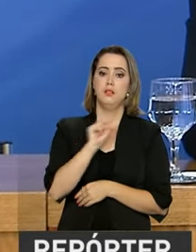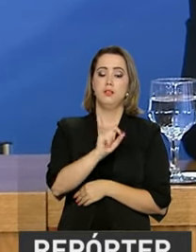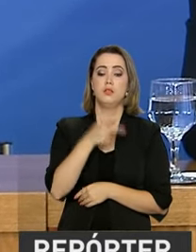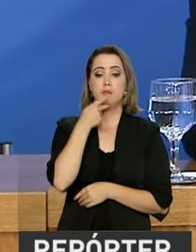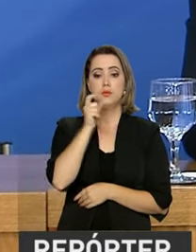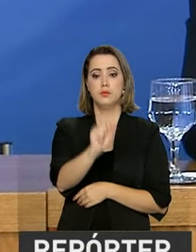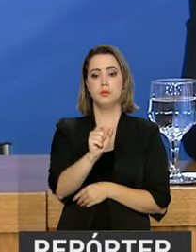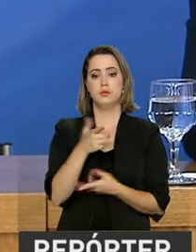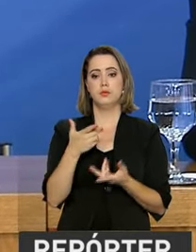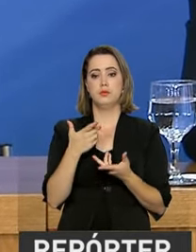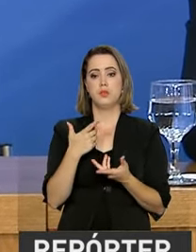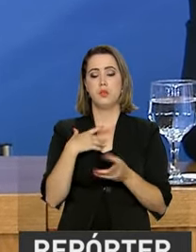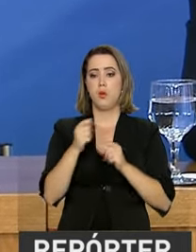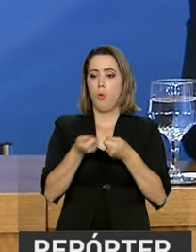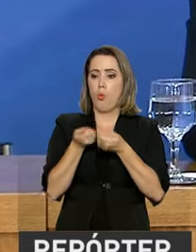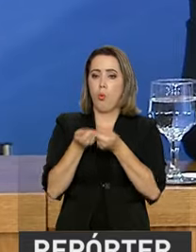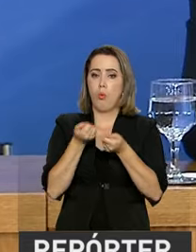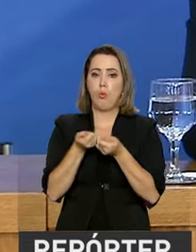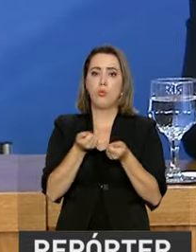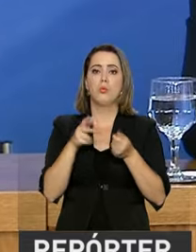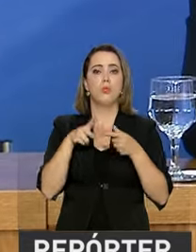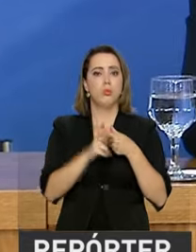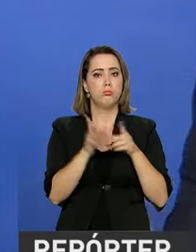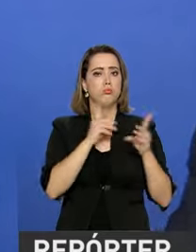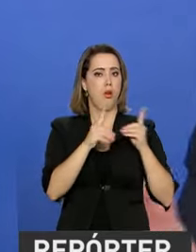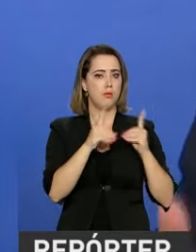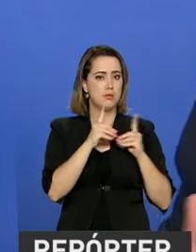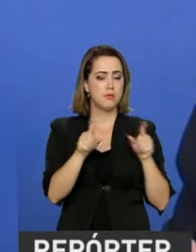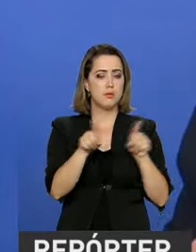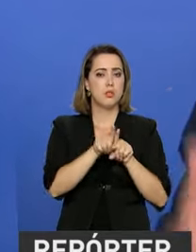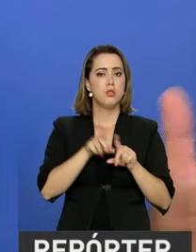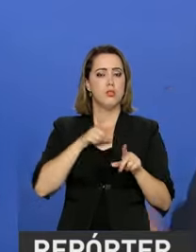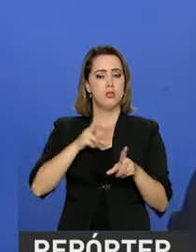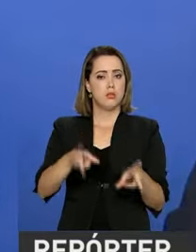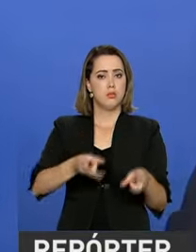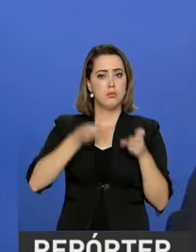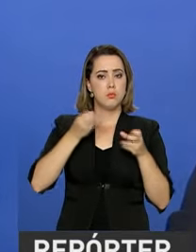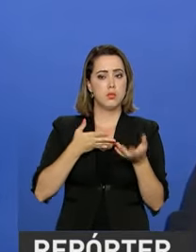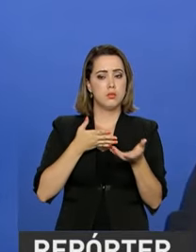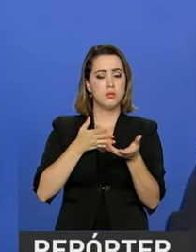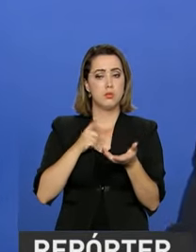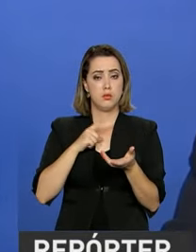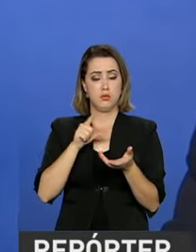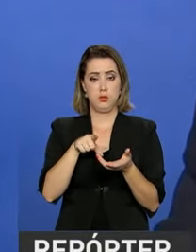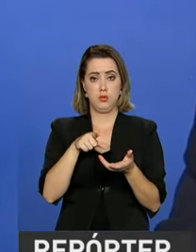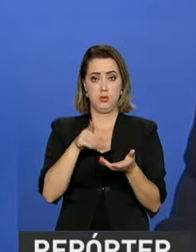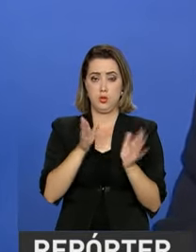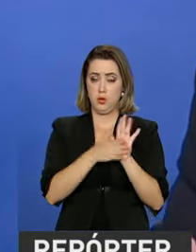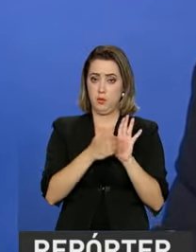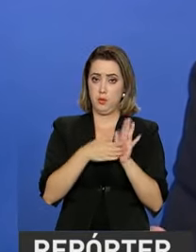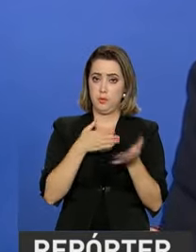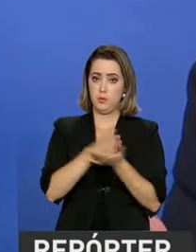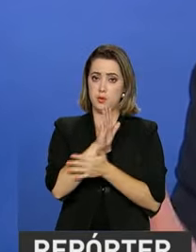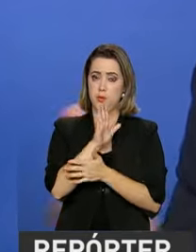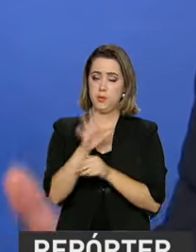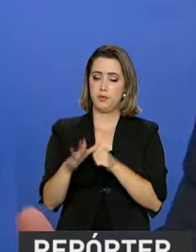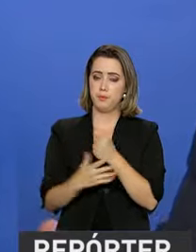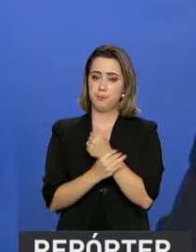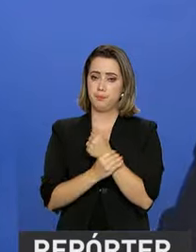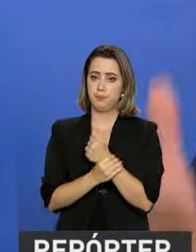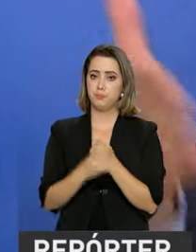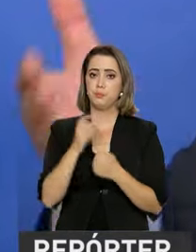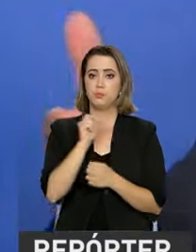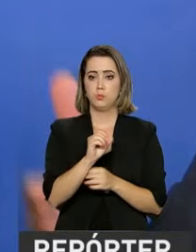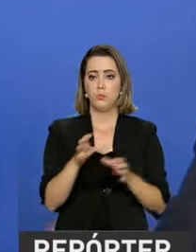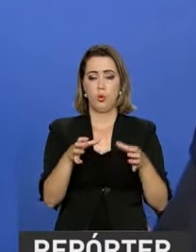Câmara disse que com os ajustes em negociação a expectativa de que a proposta seja aprovada de forma segura